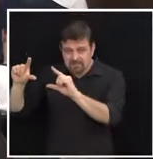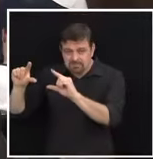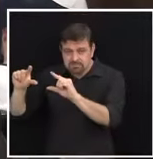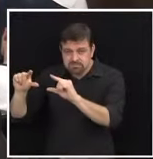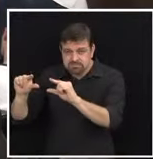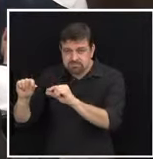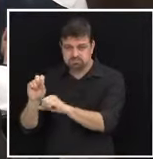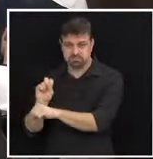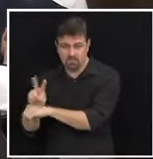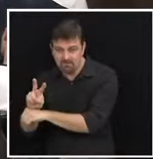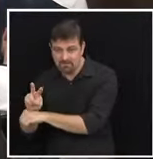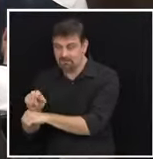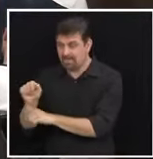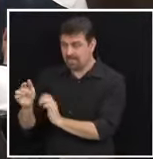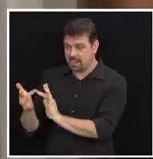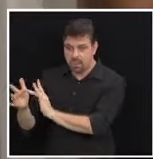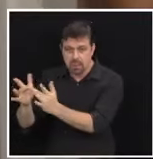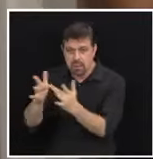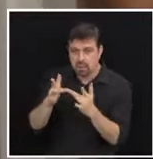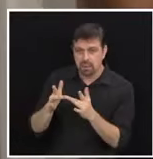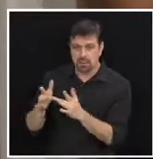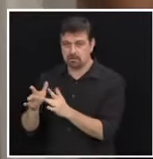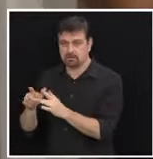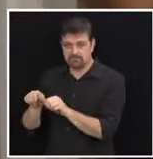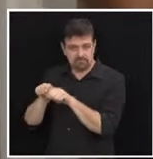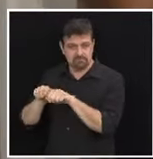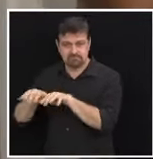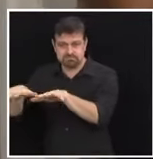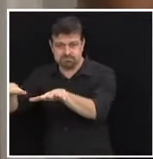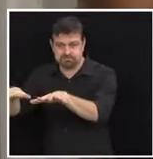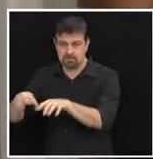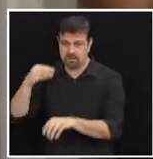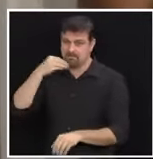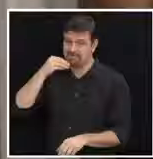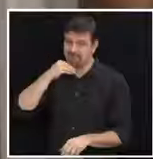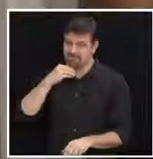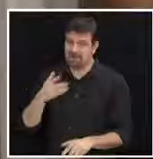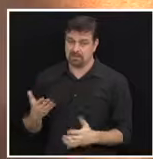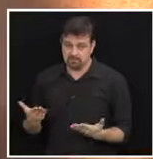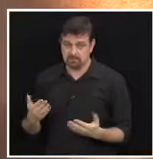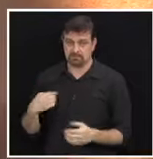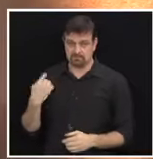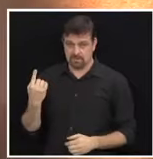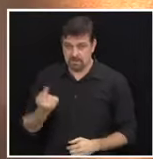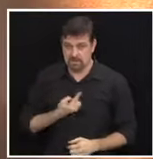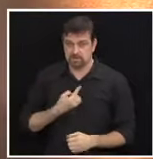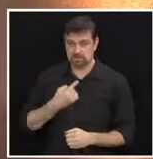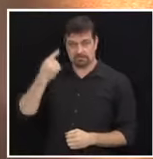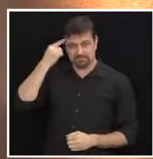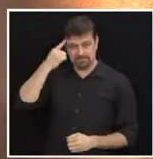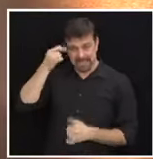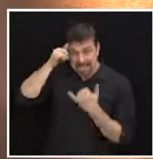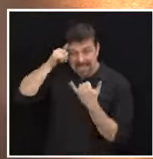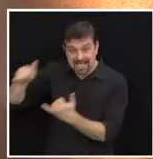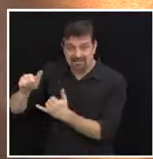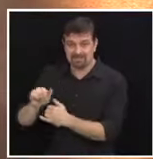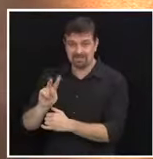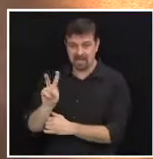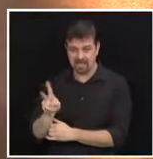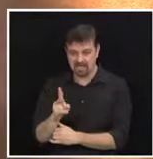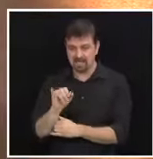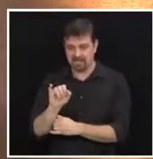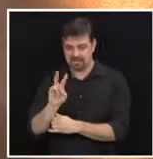reduzida. Então a chance dela transmitir é muito menor. Então hoje, quando a gente fala em prevenção de HIV/AIDS, a gente fala em uso